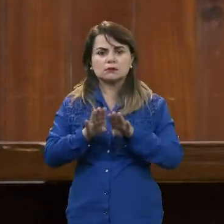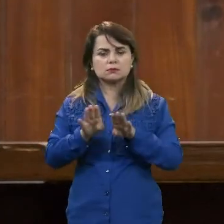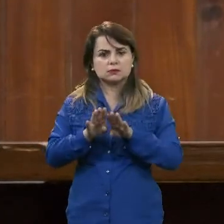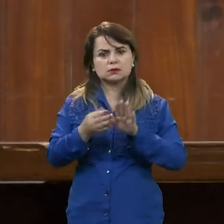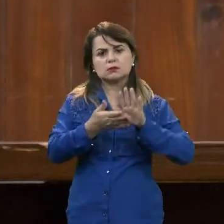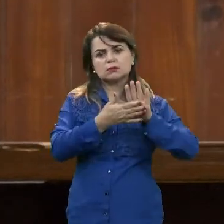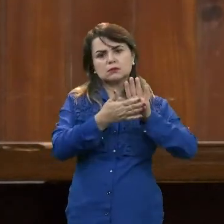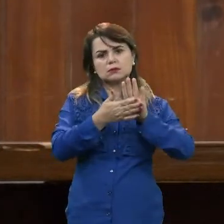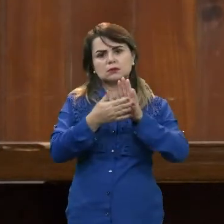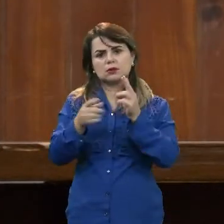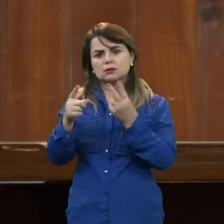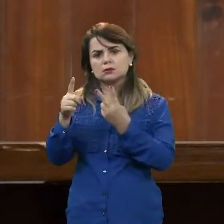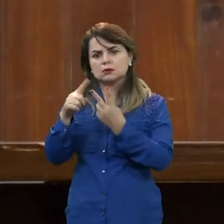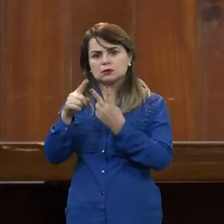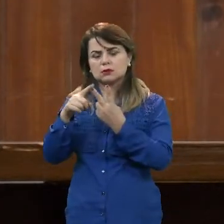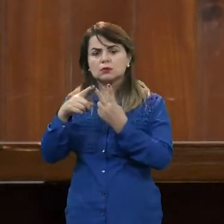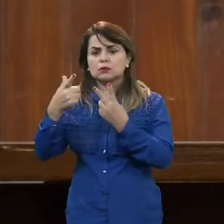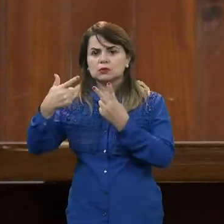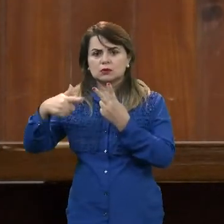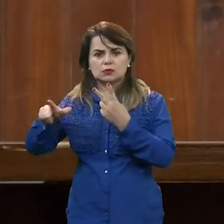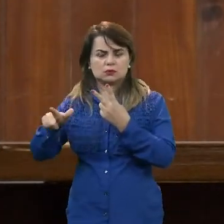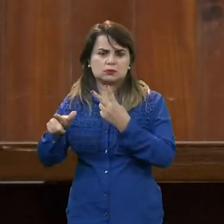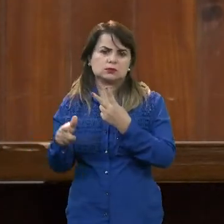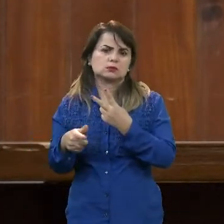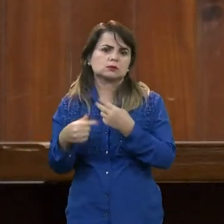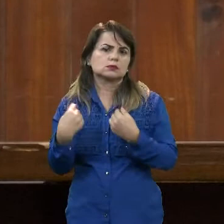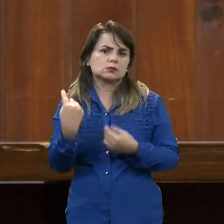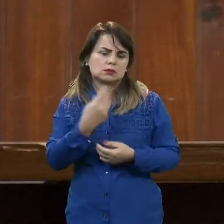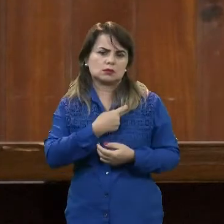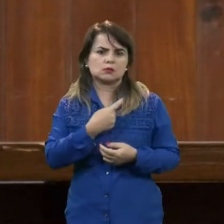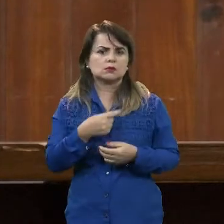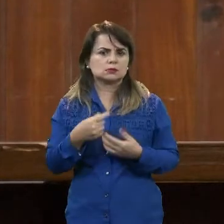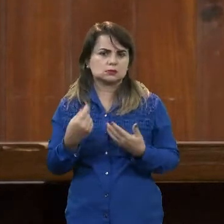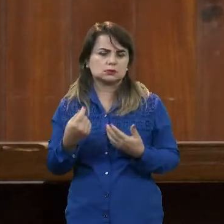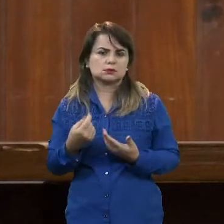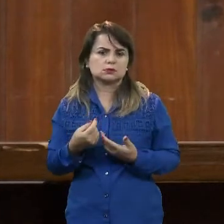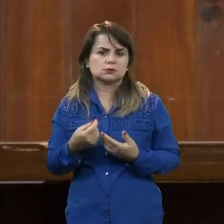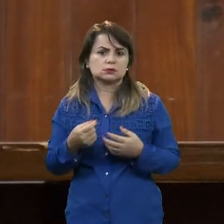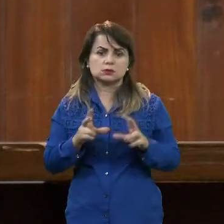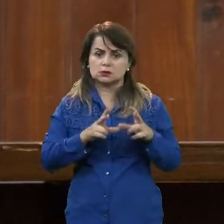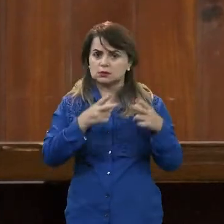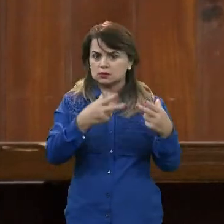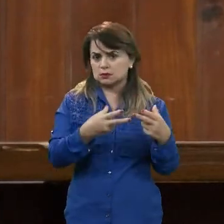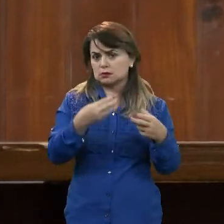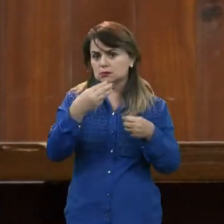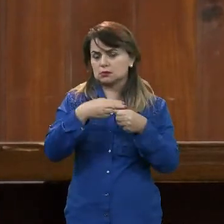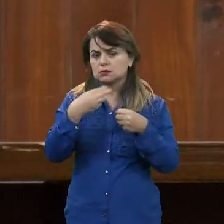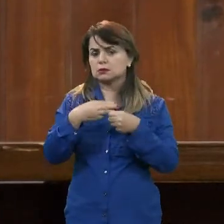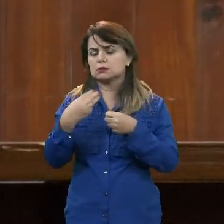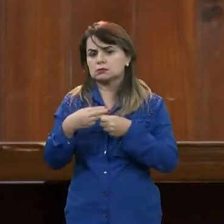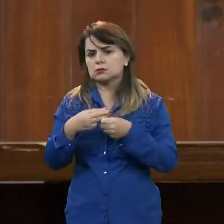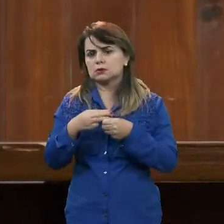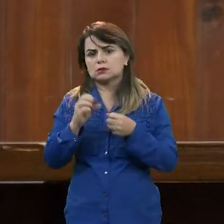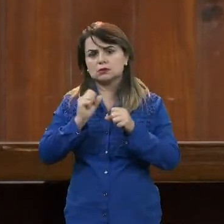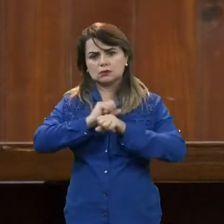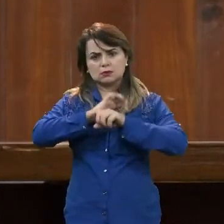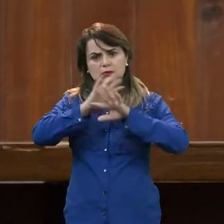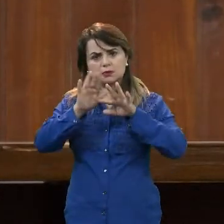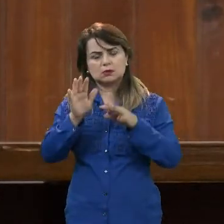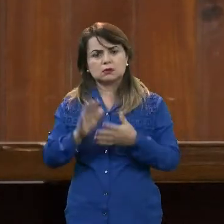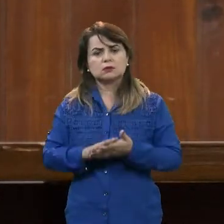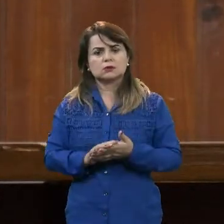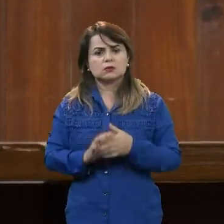coloca na nesse momento como eu disse à disposição da Câmara Municipal do iprem e e